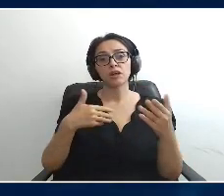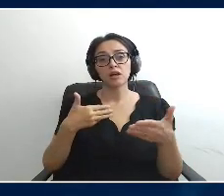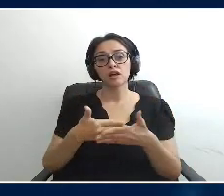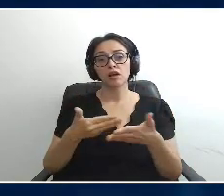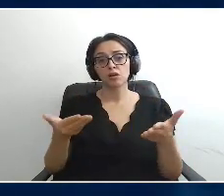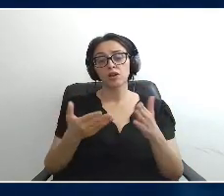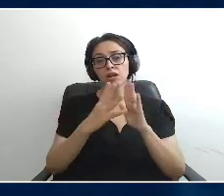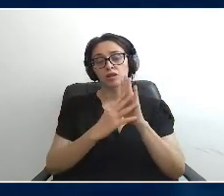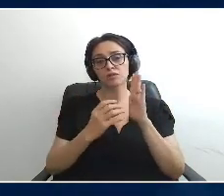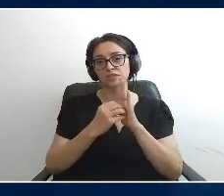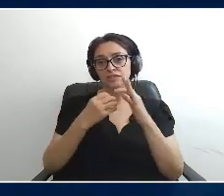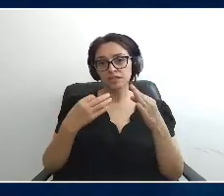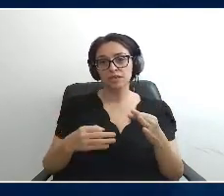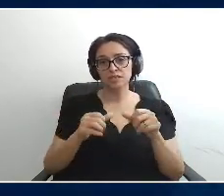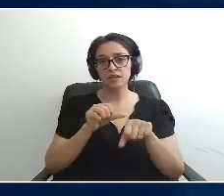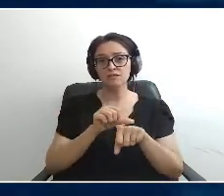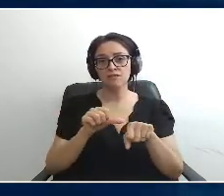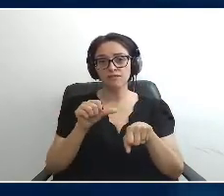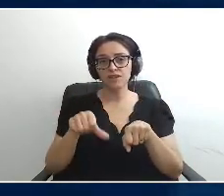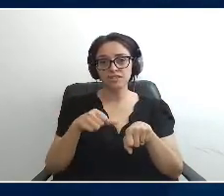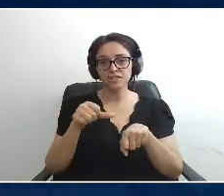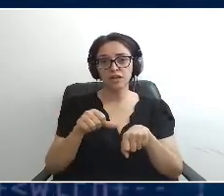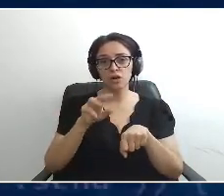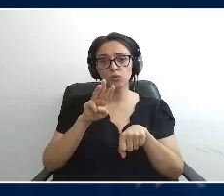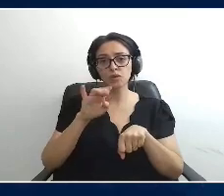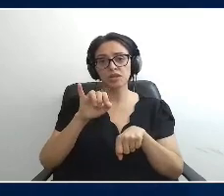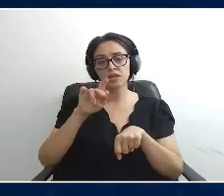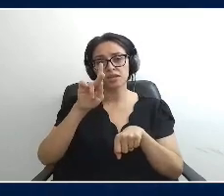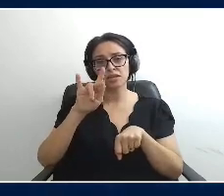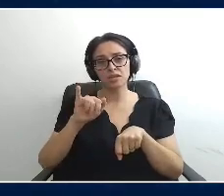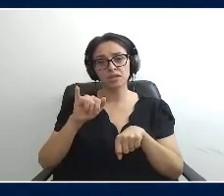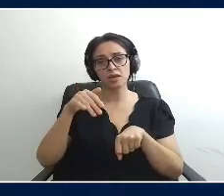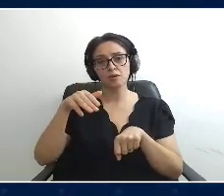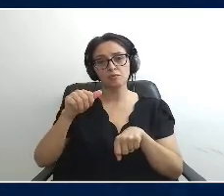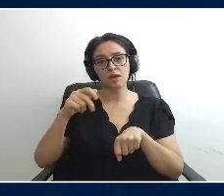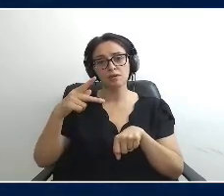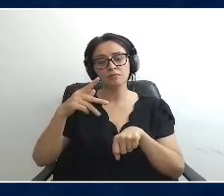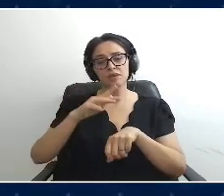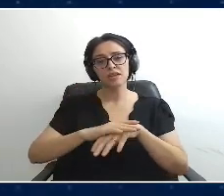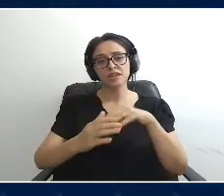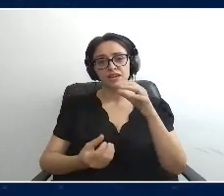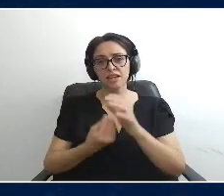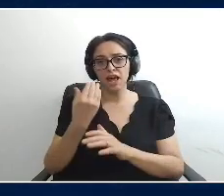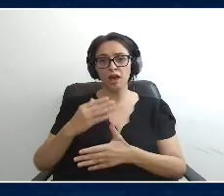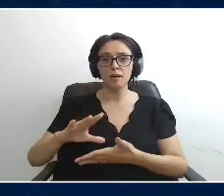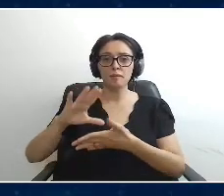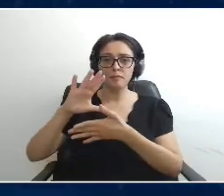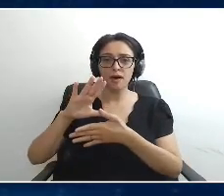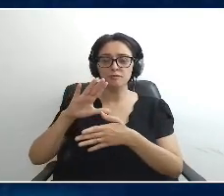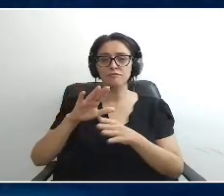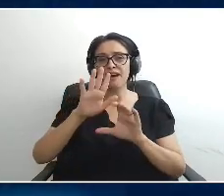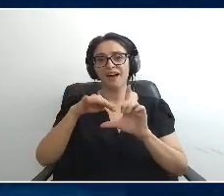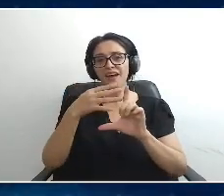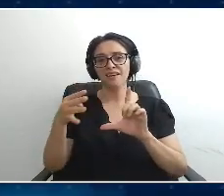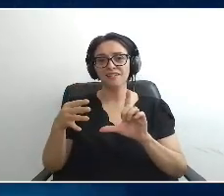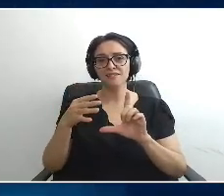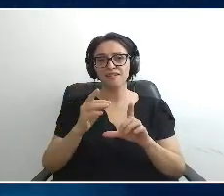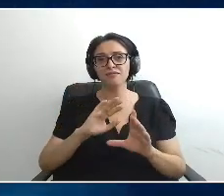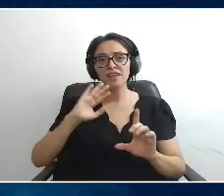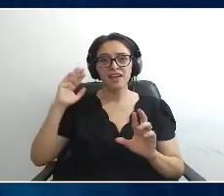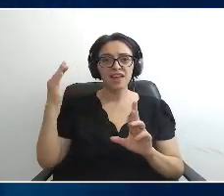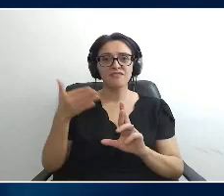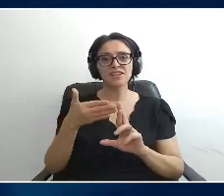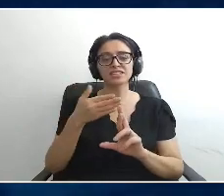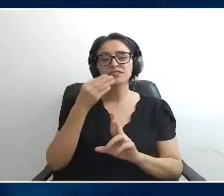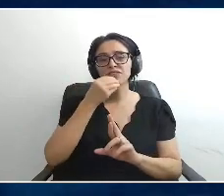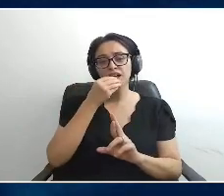não tenho certeza de qual versão, mas tem o Wikimap, por exemplo, que é justamente você conseguir criar um mapa, como se fosse um array, que tem uma referência fraca. Então,